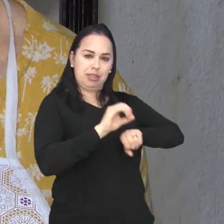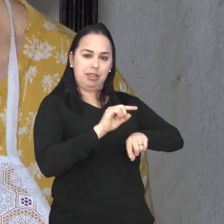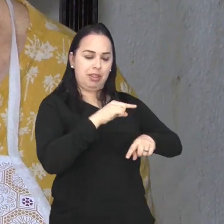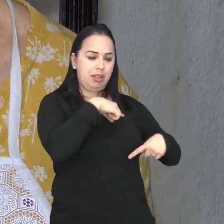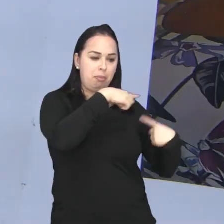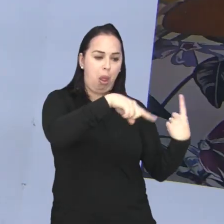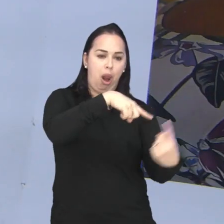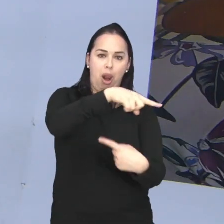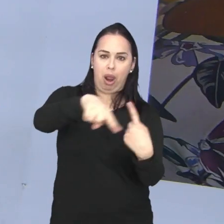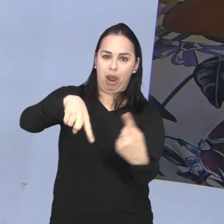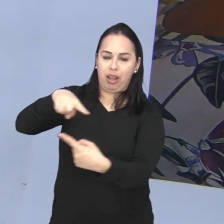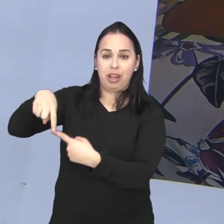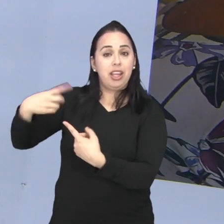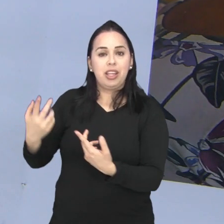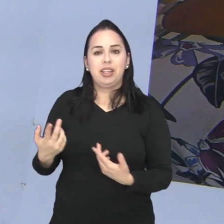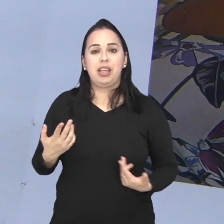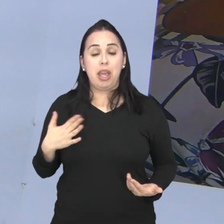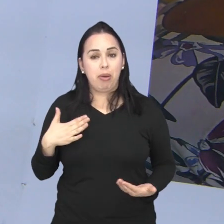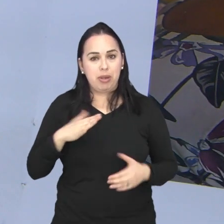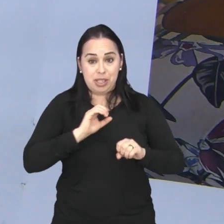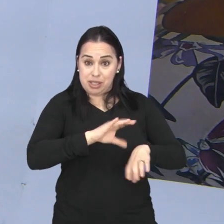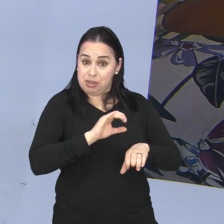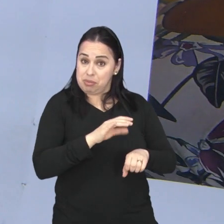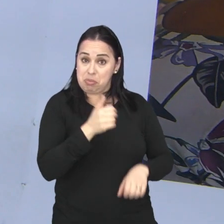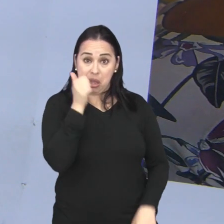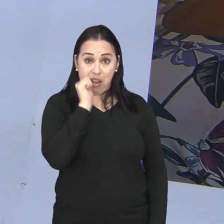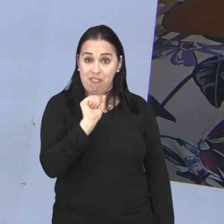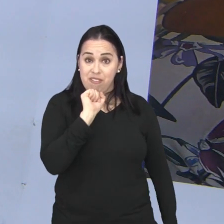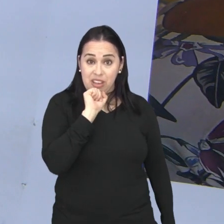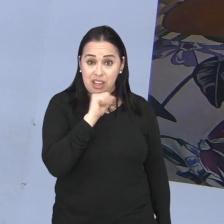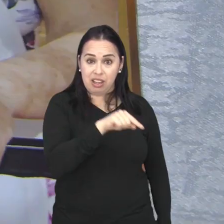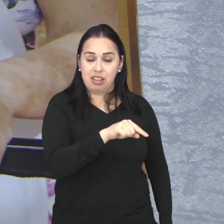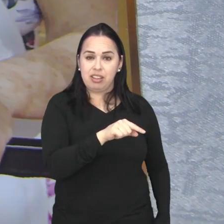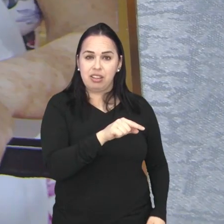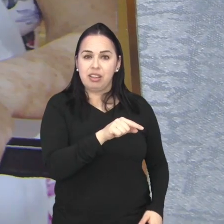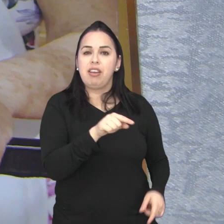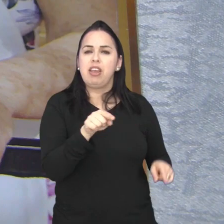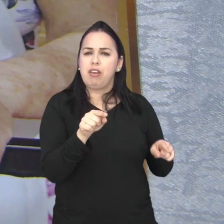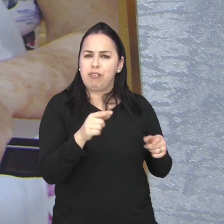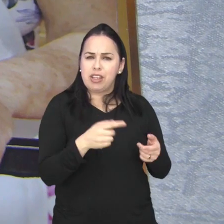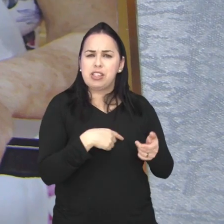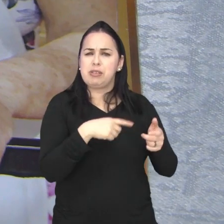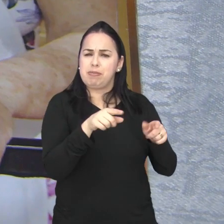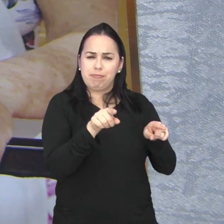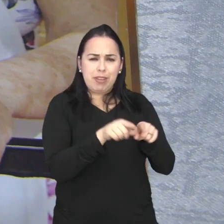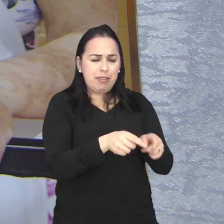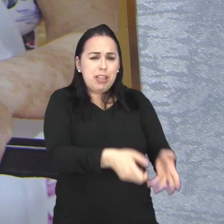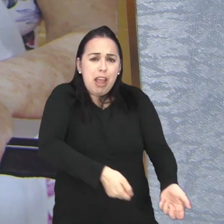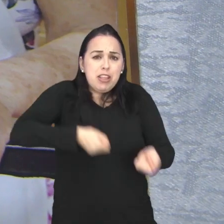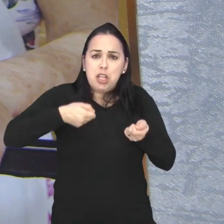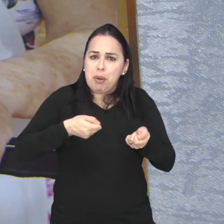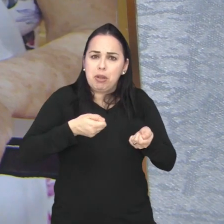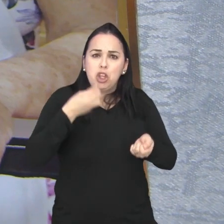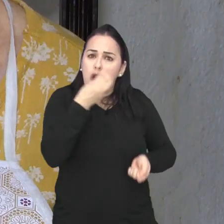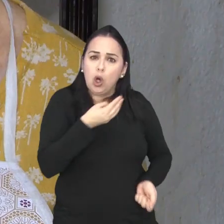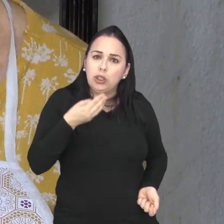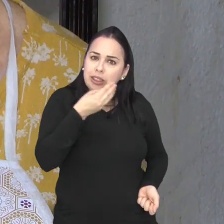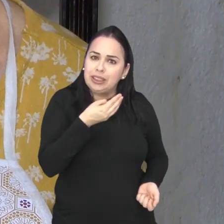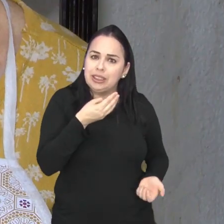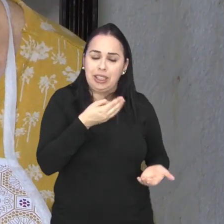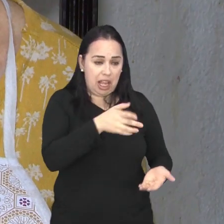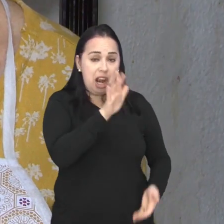para você. E você vai passar para os seus filhos, como eu passei. Eu ensinei minha filha a fazer até polvilho de mandioca, olha você